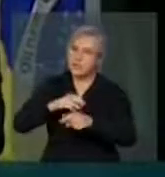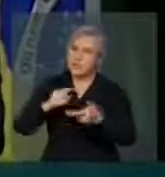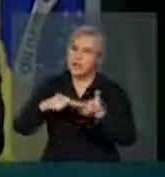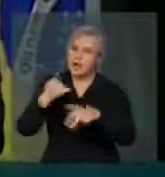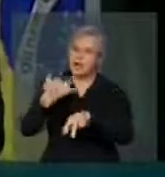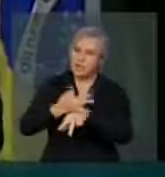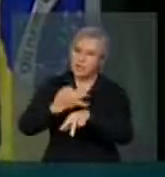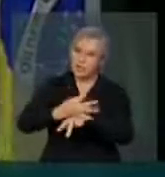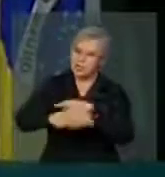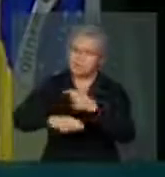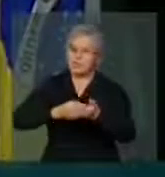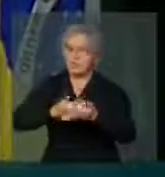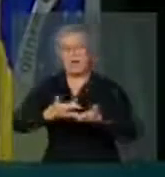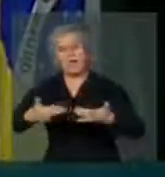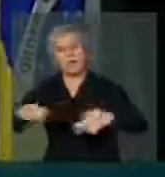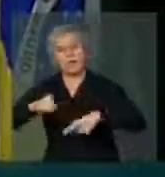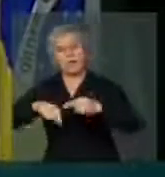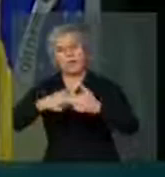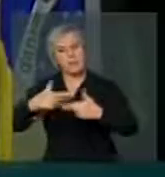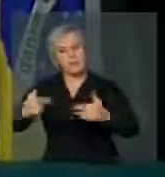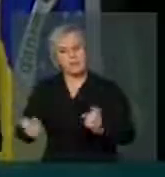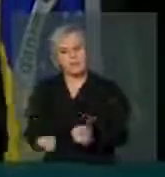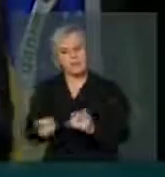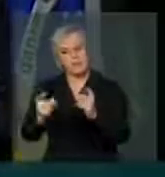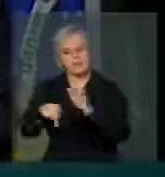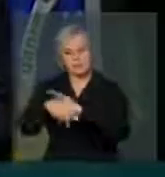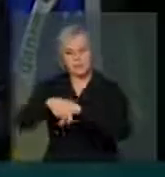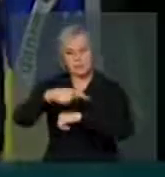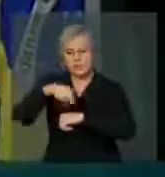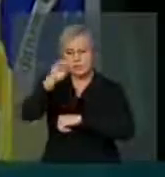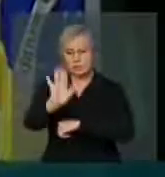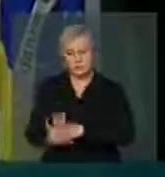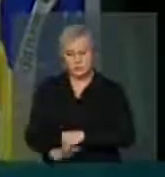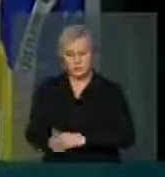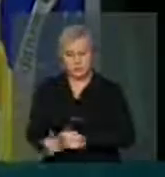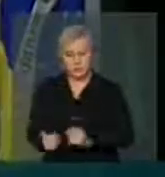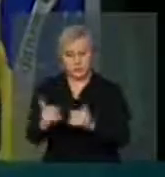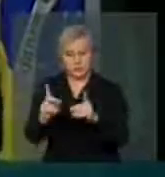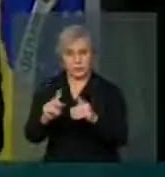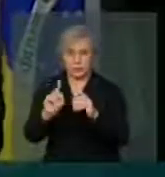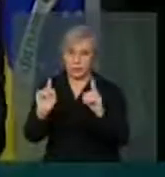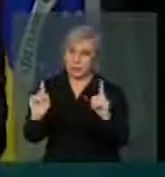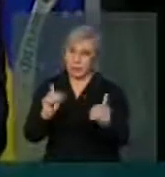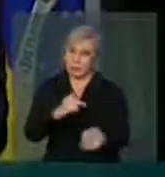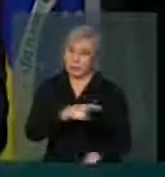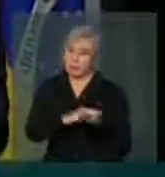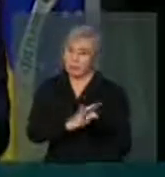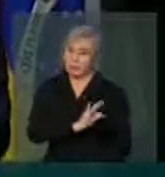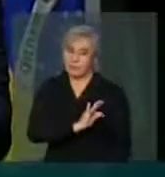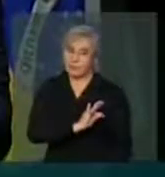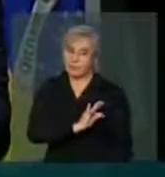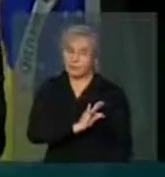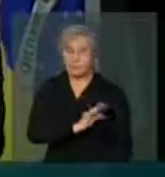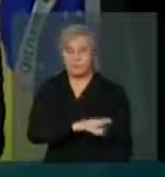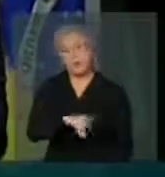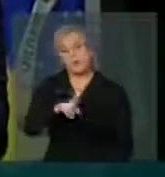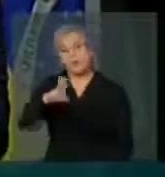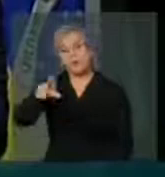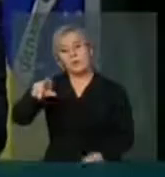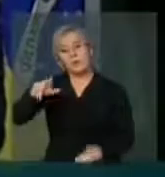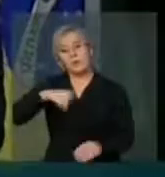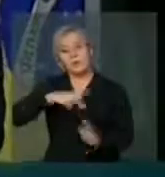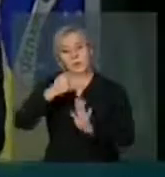de tantos outros valiosos produtos exportados pelos brasileiros. Mas o PT nunca teve um projeto de